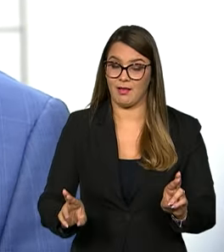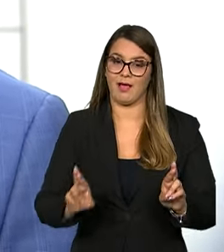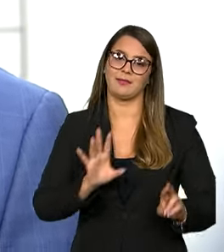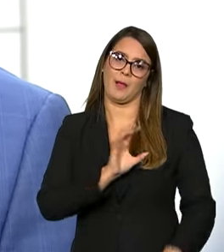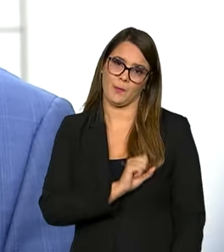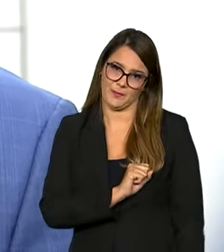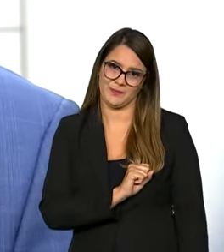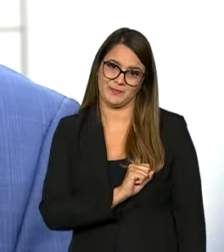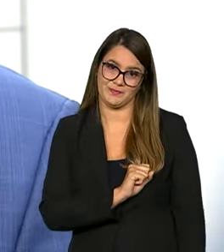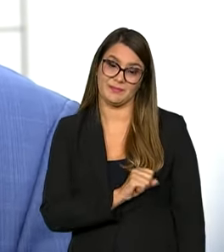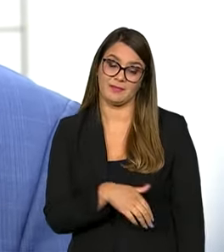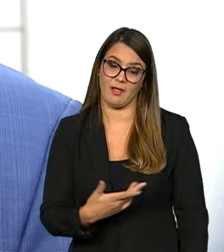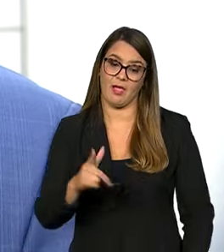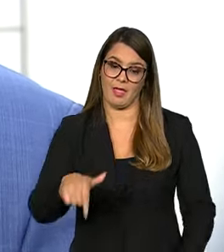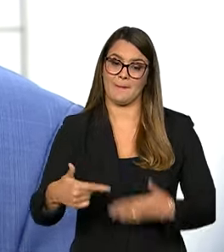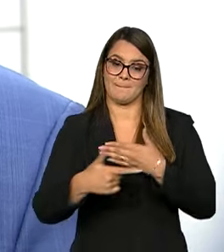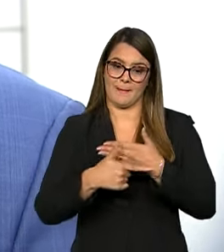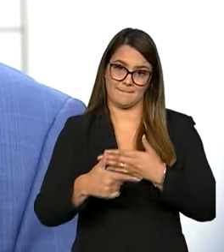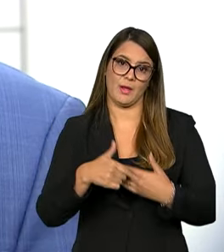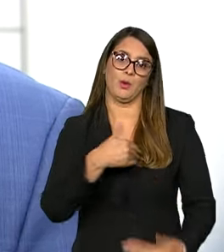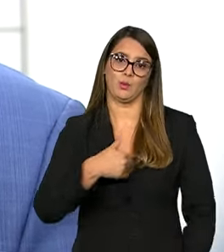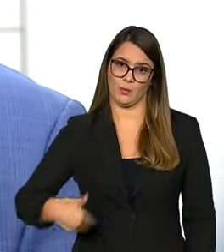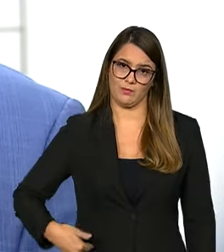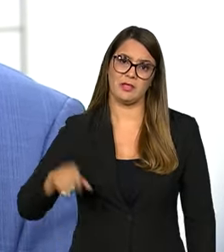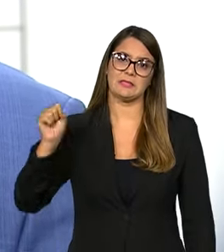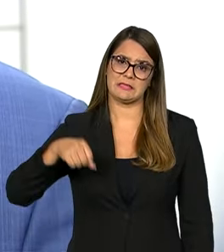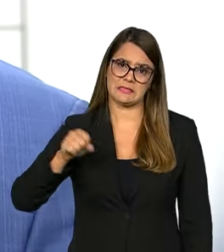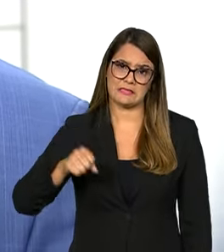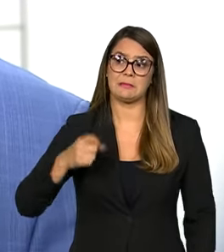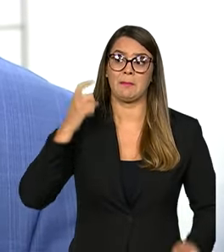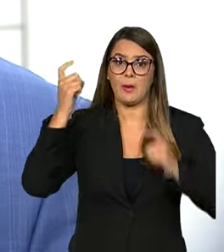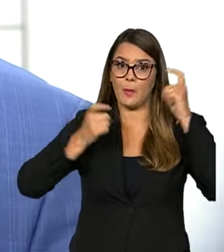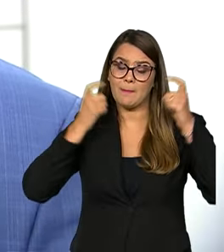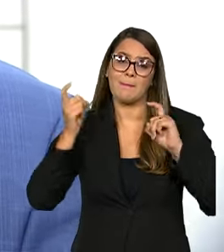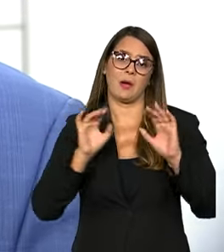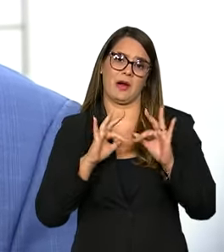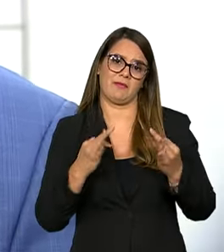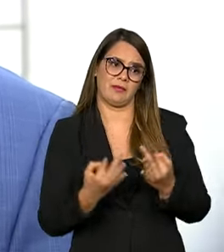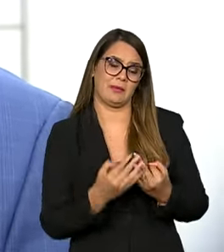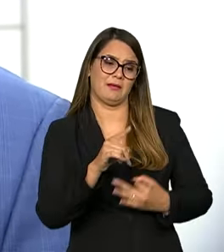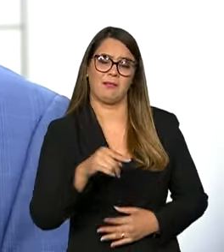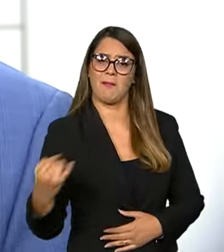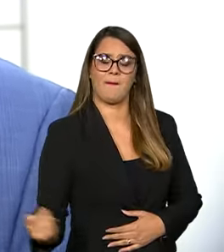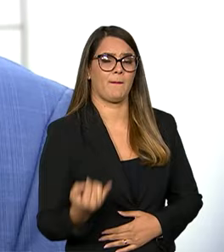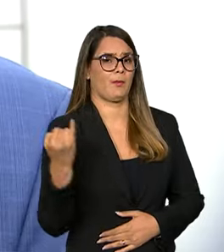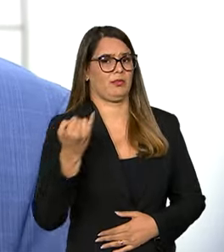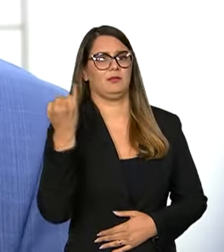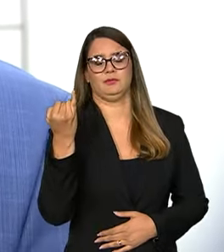amor. Eu acho que é papel do Estado, um Estado que realmente se importa com as famílias, naquilo que elas têm de essencial,